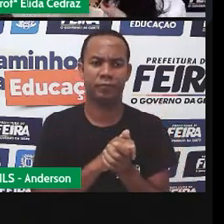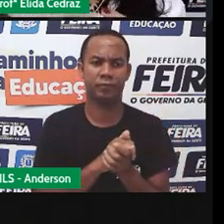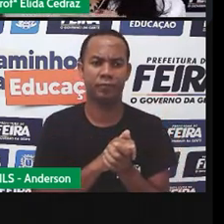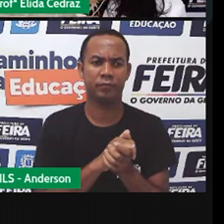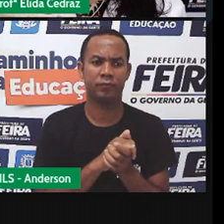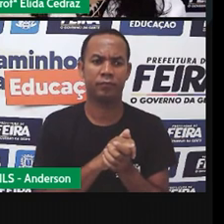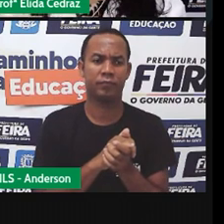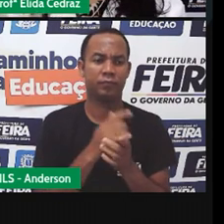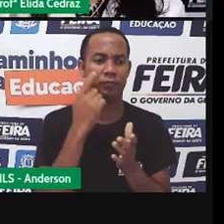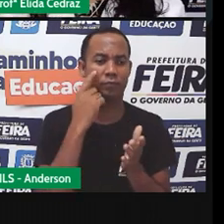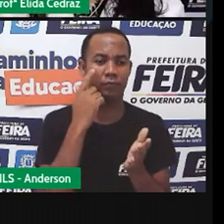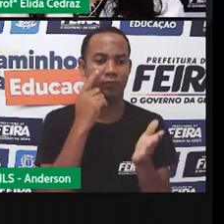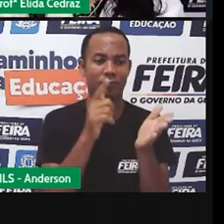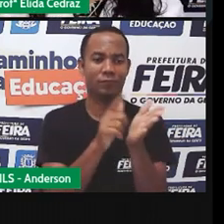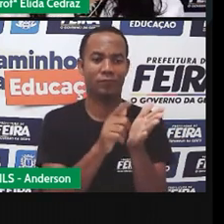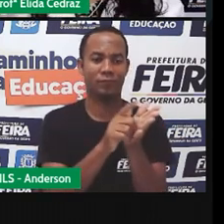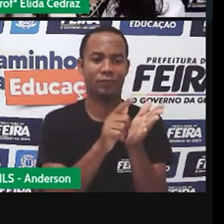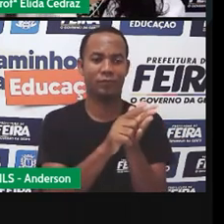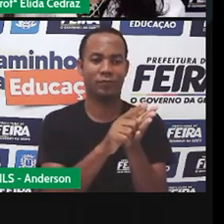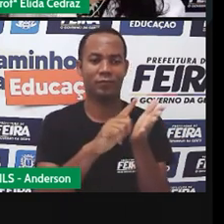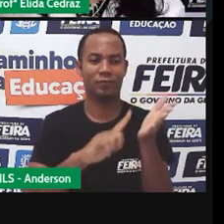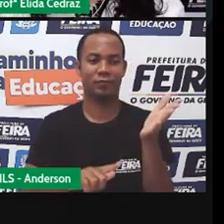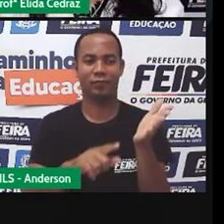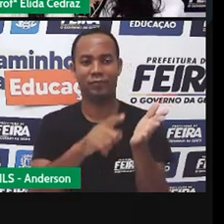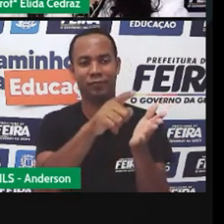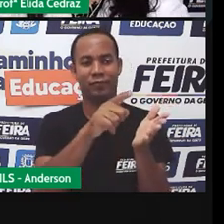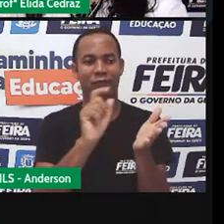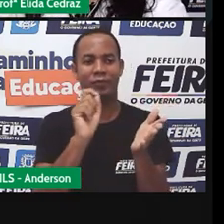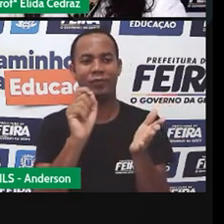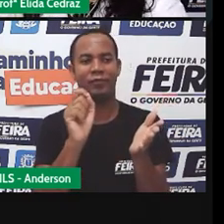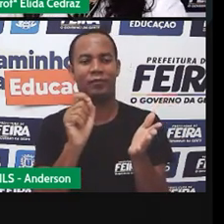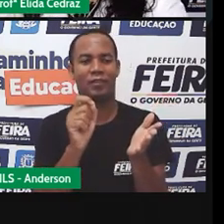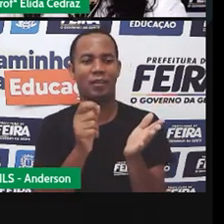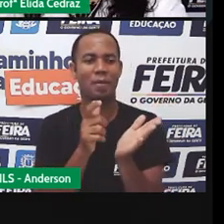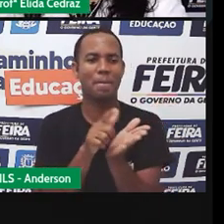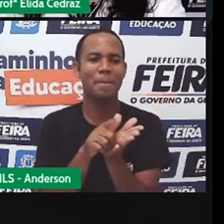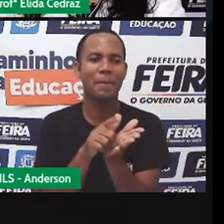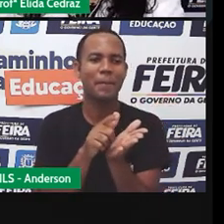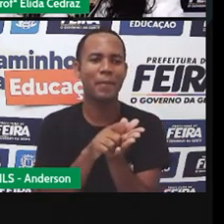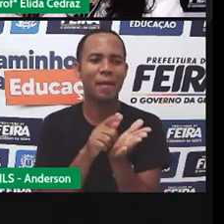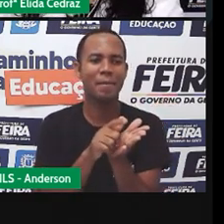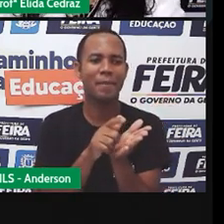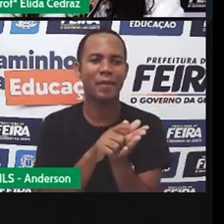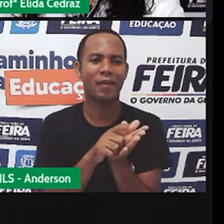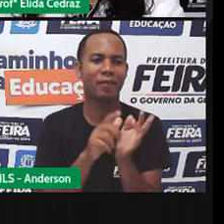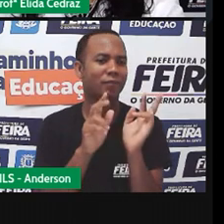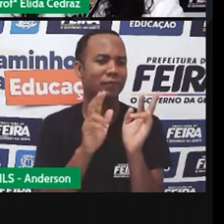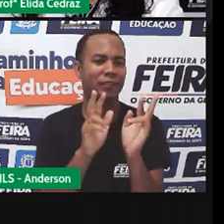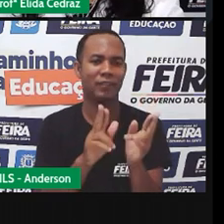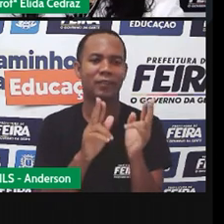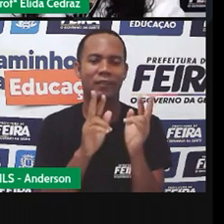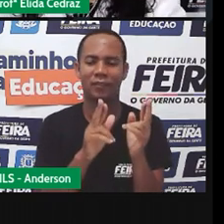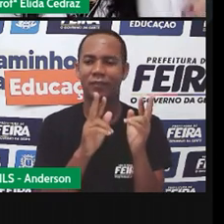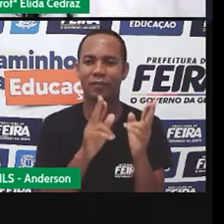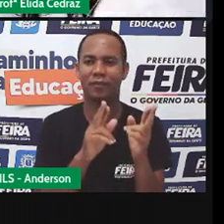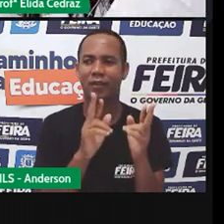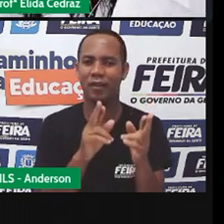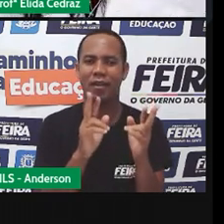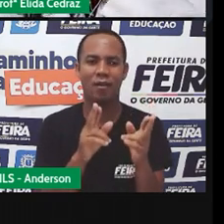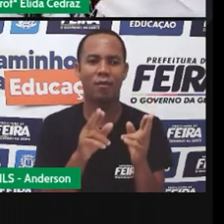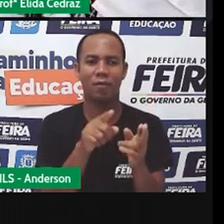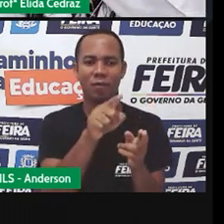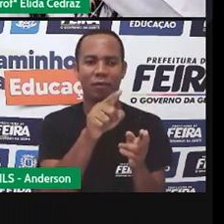O meu jornal, ele é feito de papel, da mesma forma que